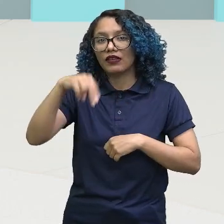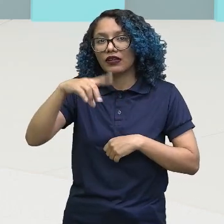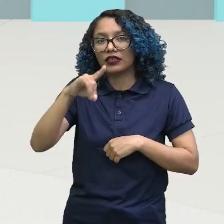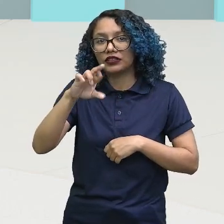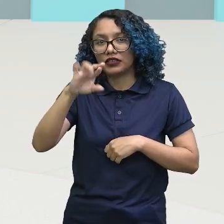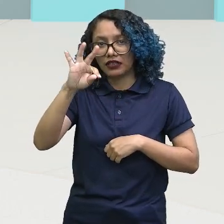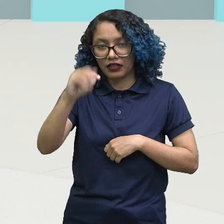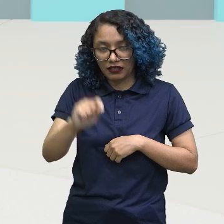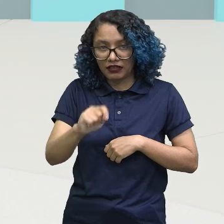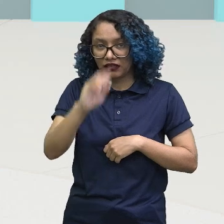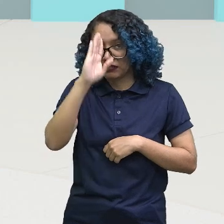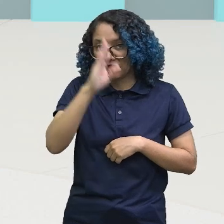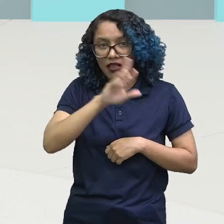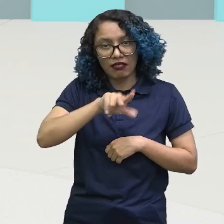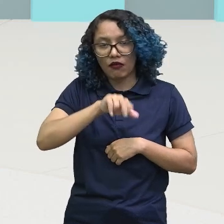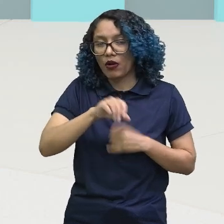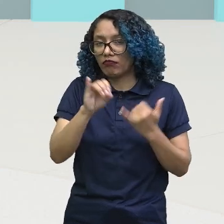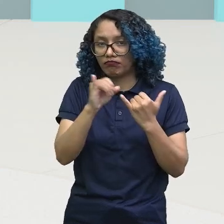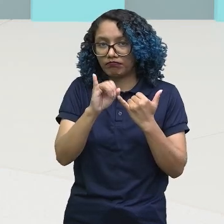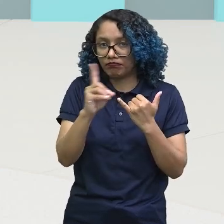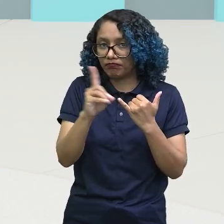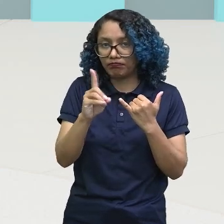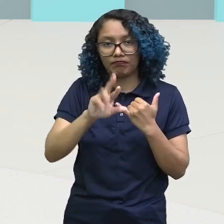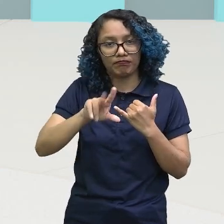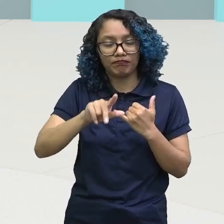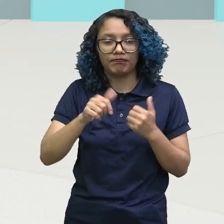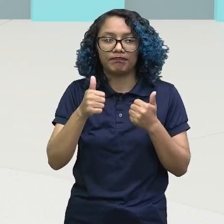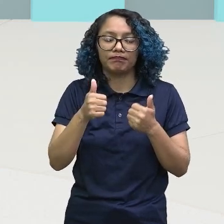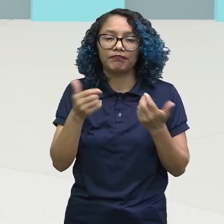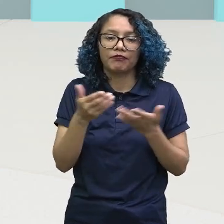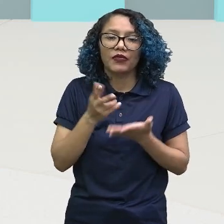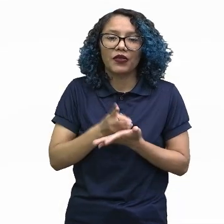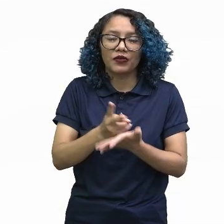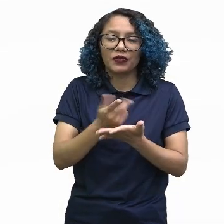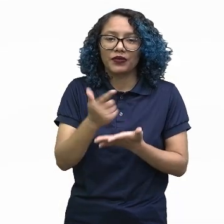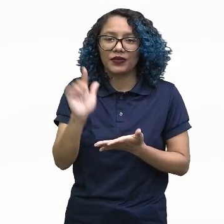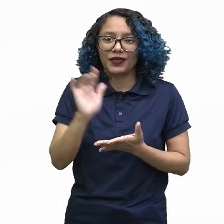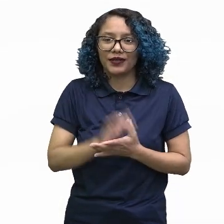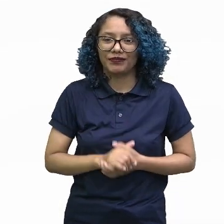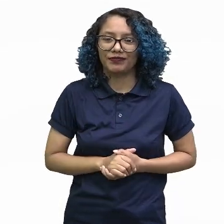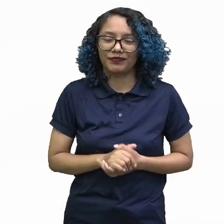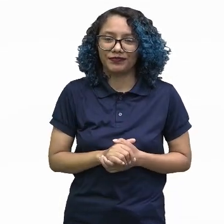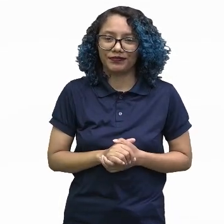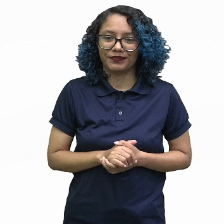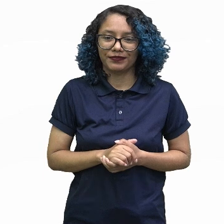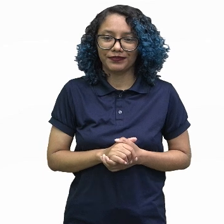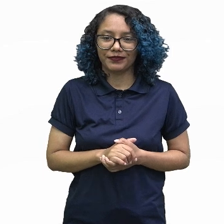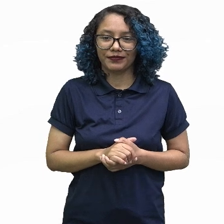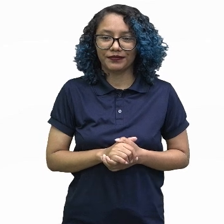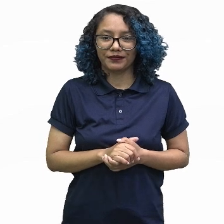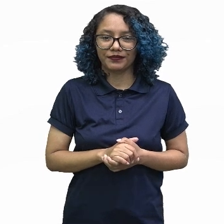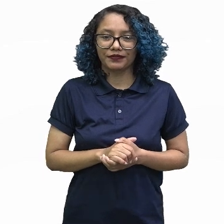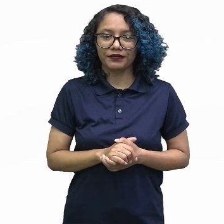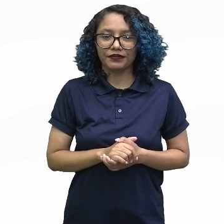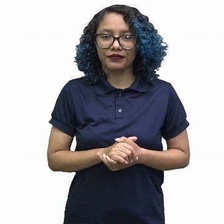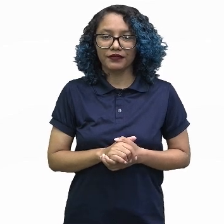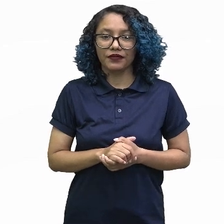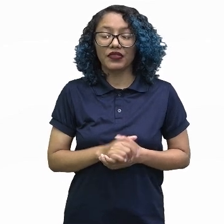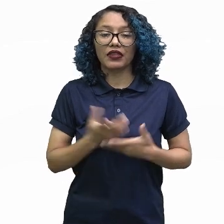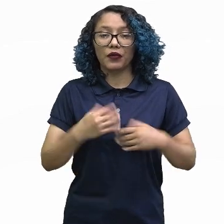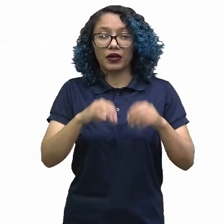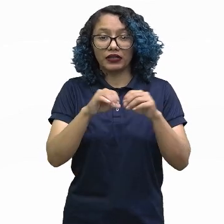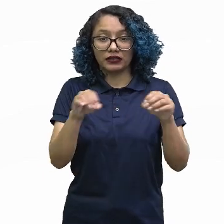e não direta, beleza? Eita, que é muita informação. Vamos para a próxima aí. Veja a próxima classificação.